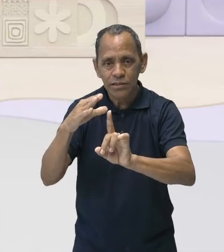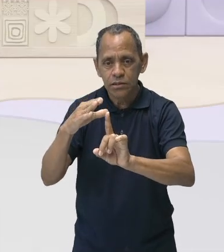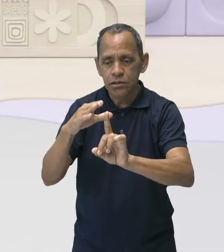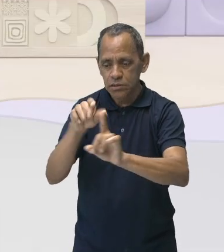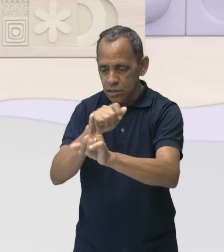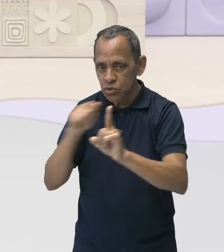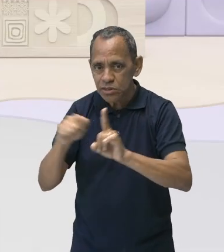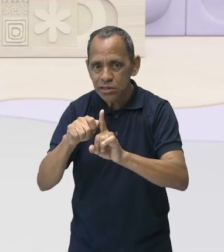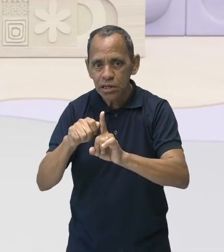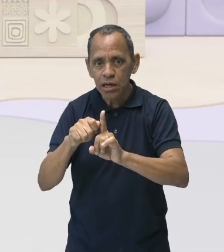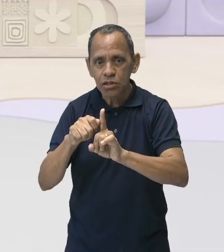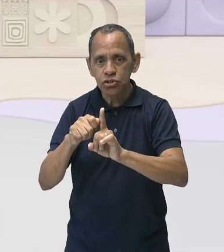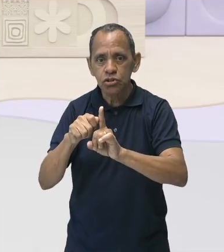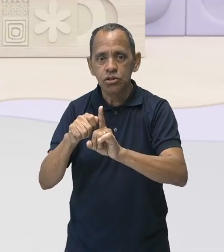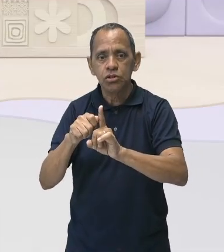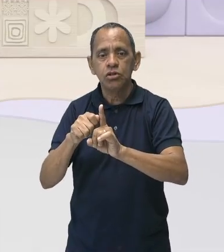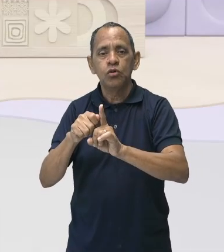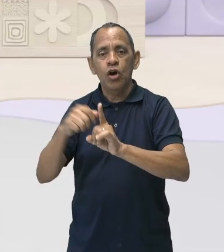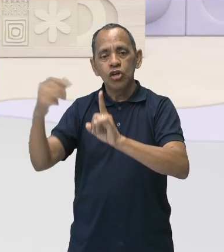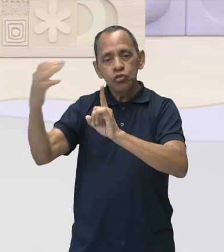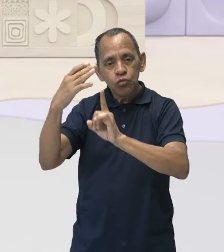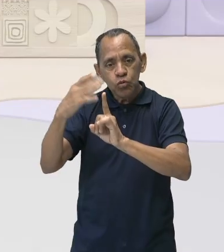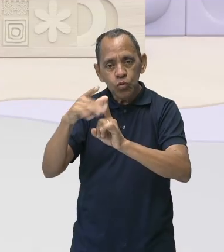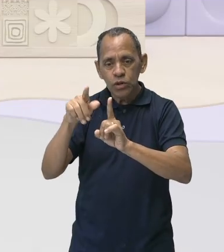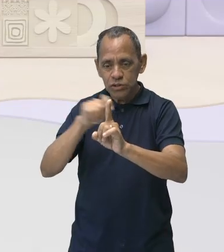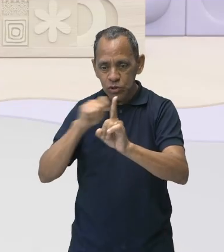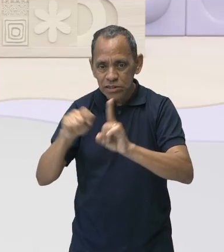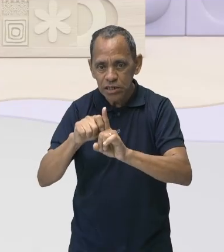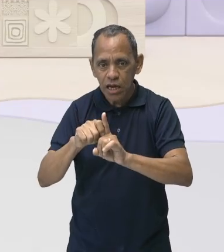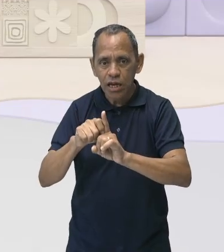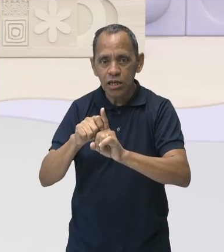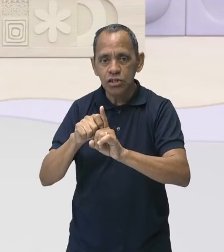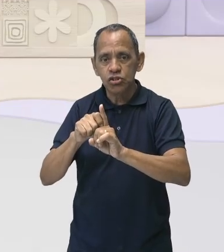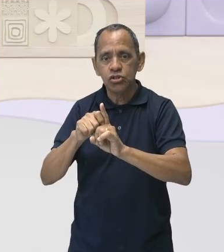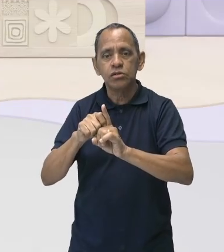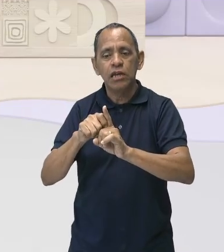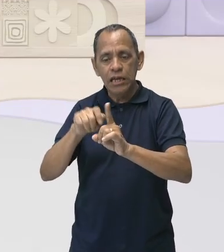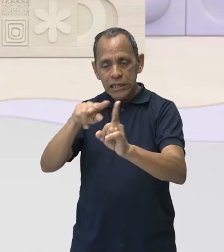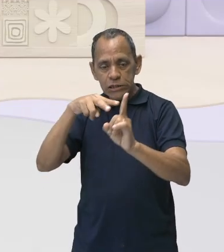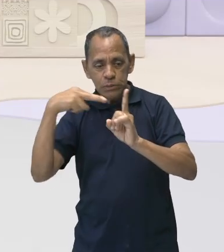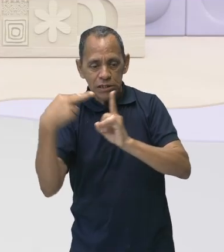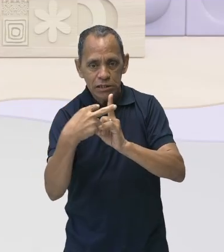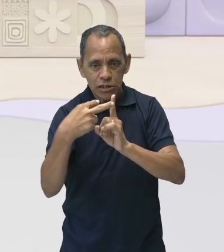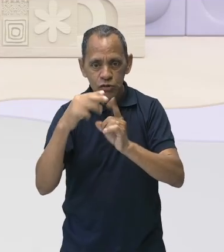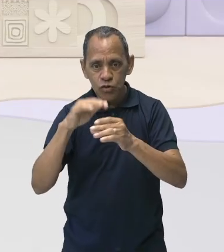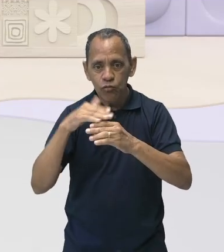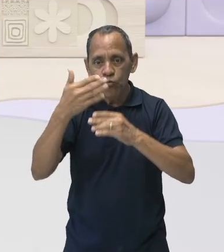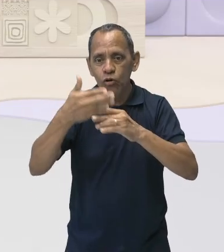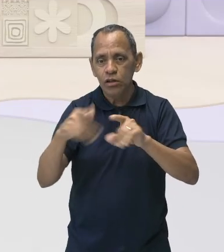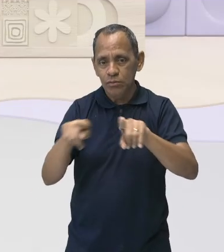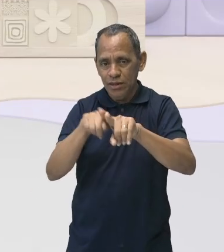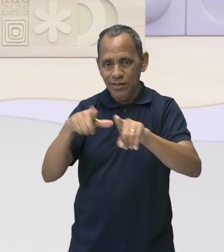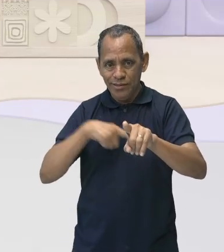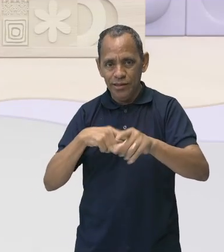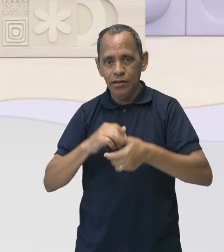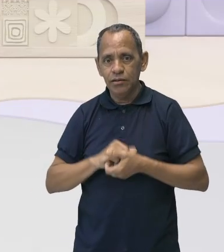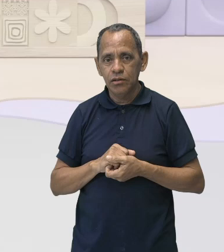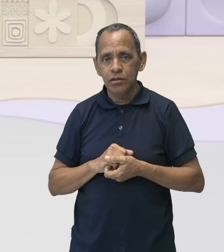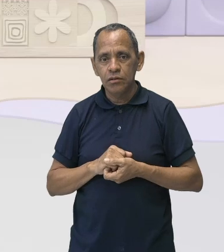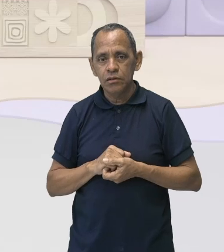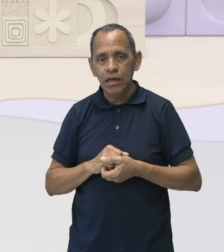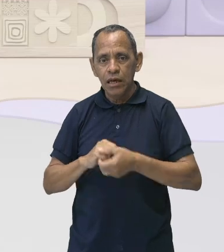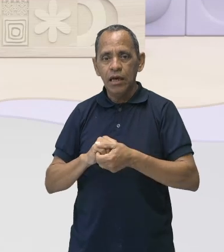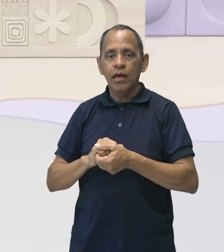sociedade, quais são as pressões sociais, quais são as expectativas externas. Até que ponto a